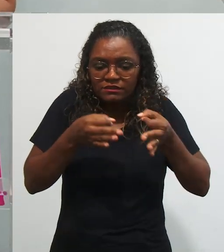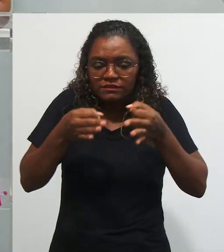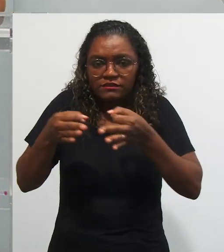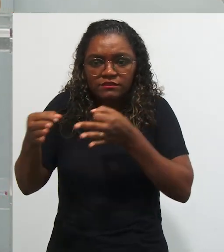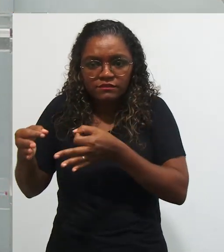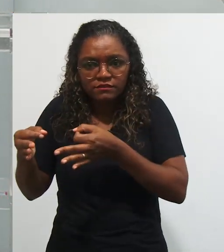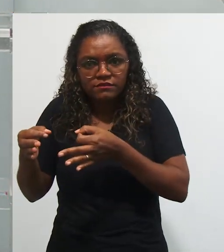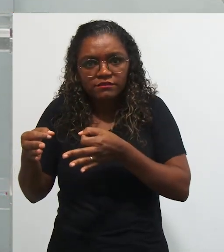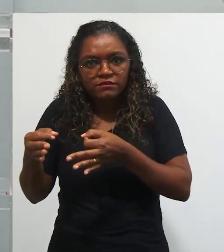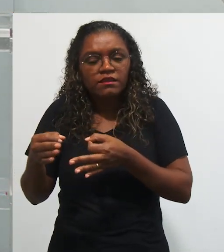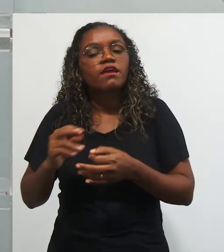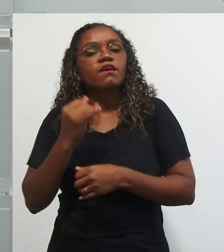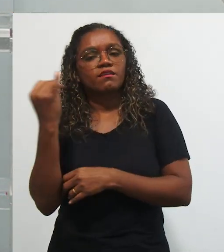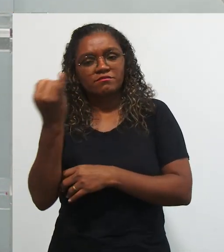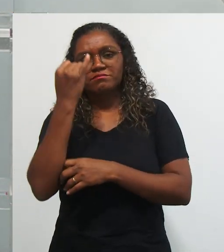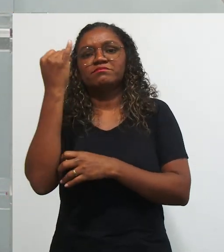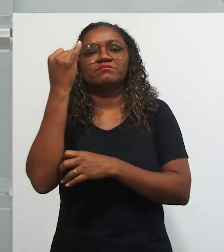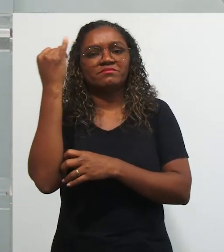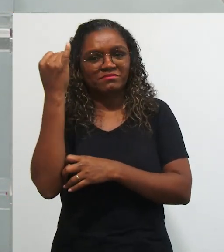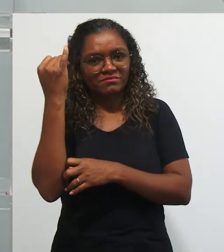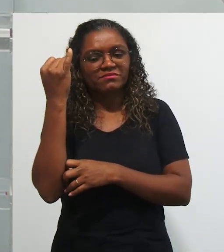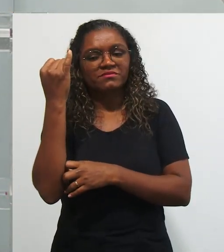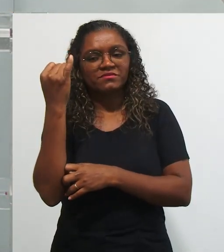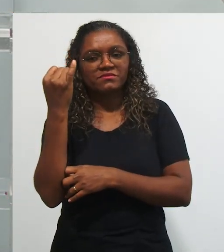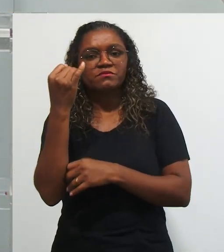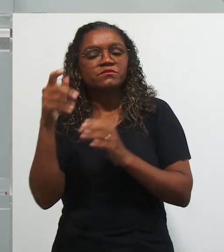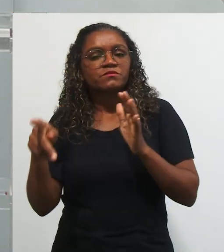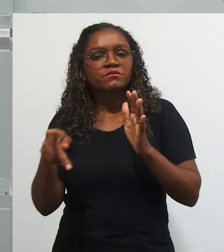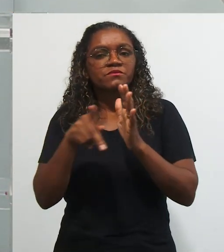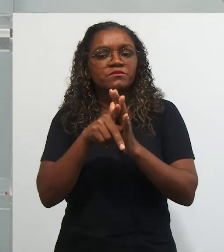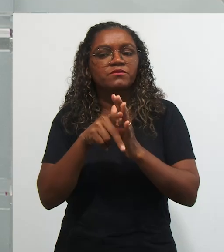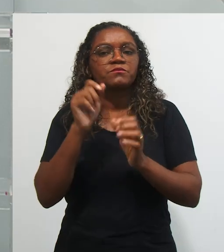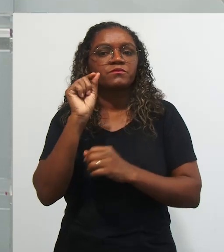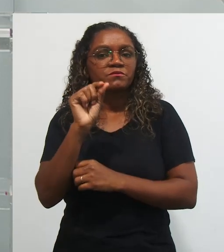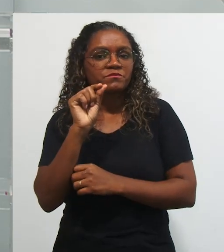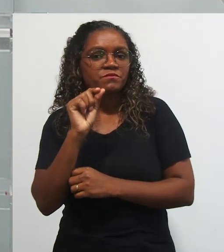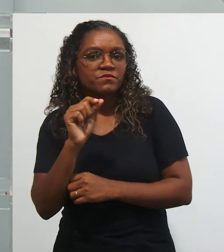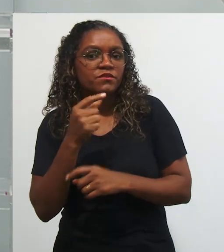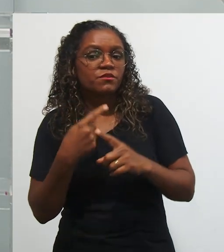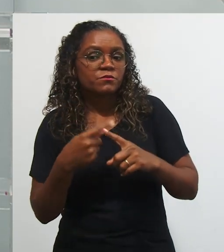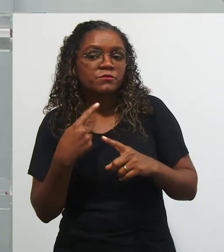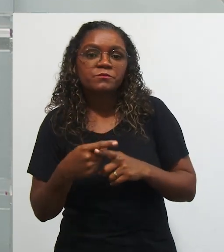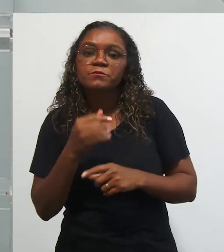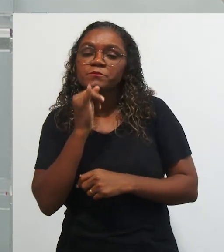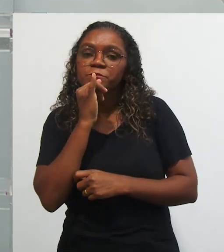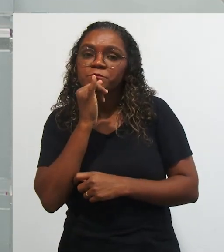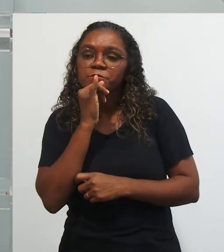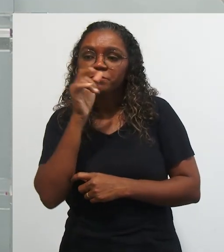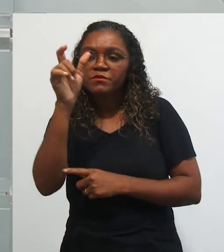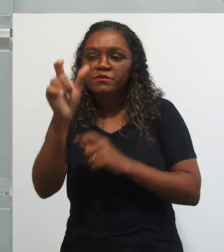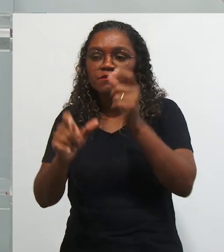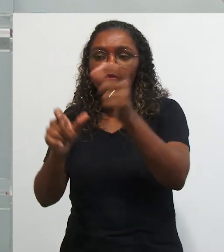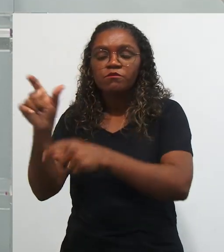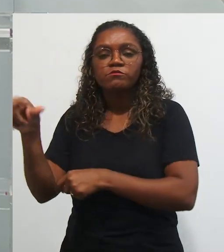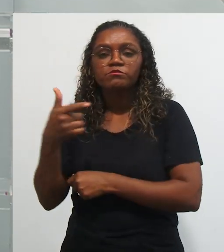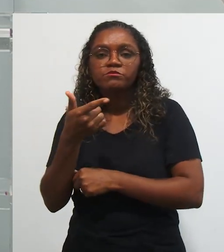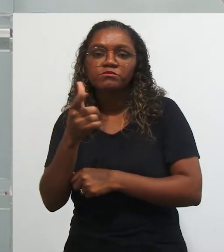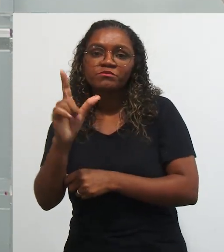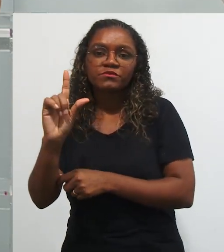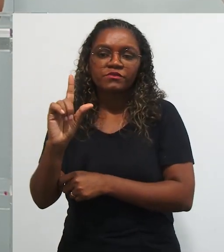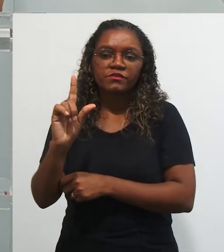se faz, ele é extremamente importante para que as outras pessoas